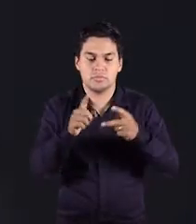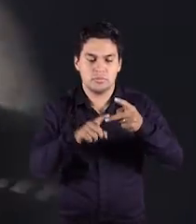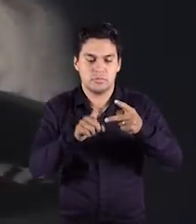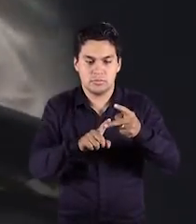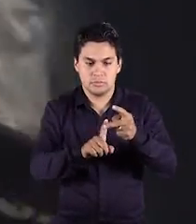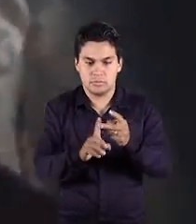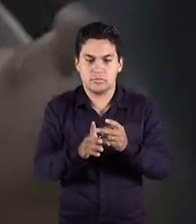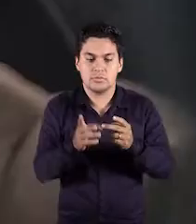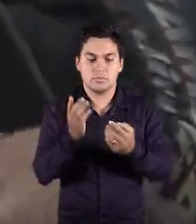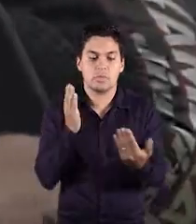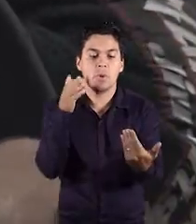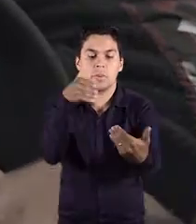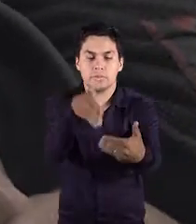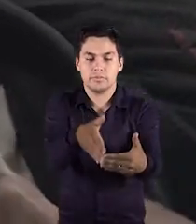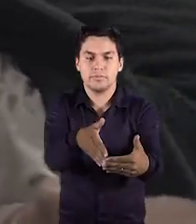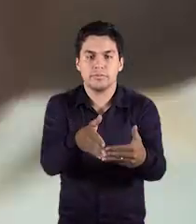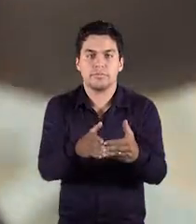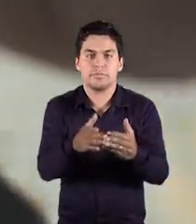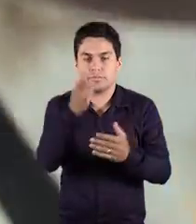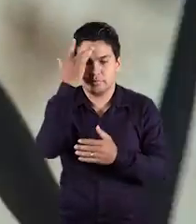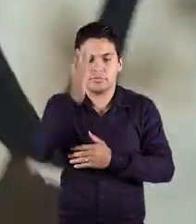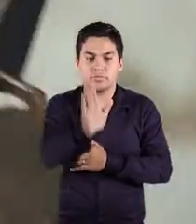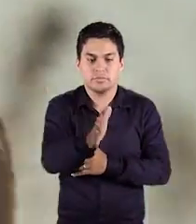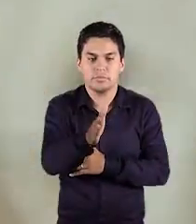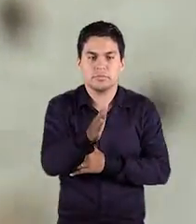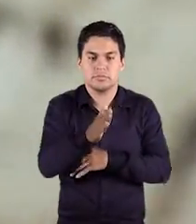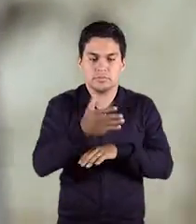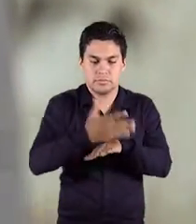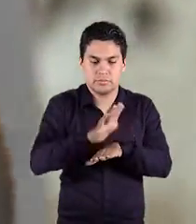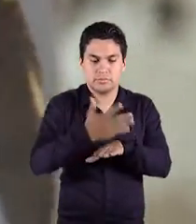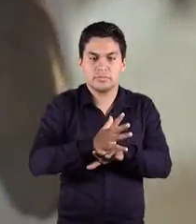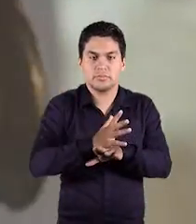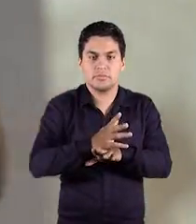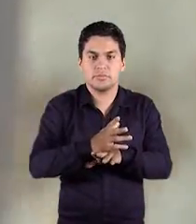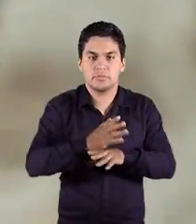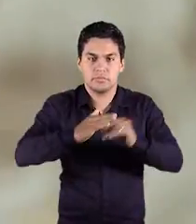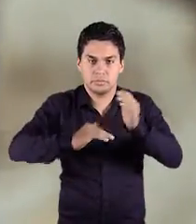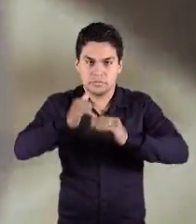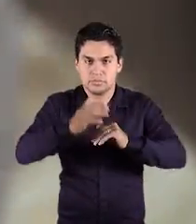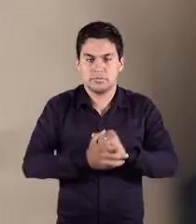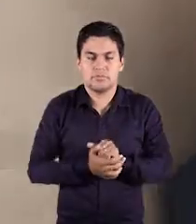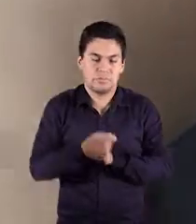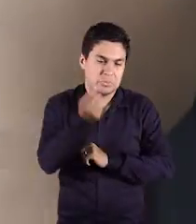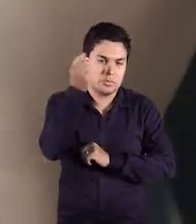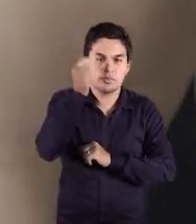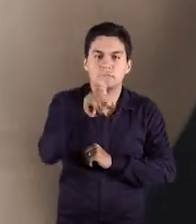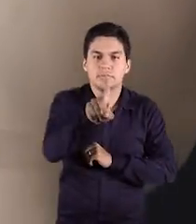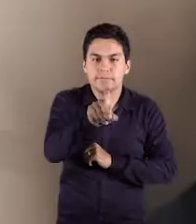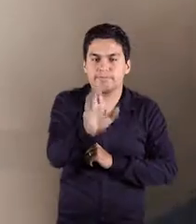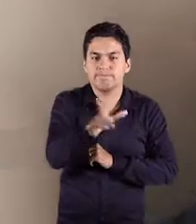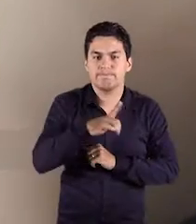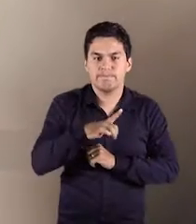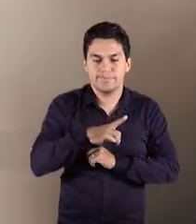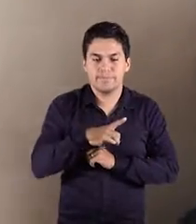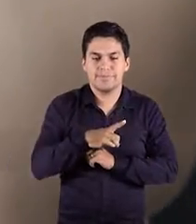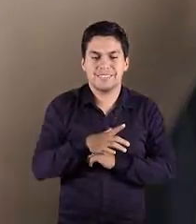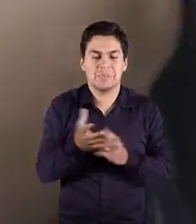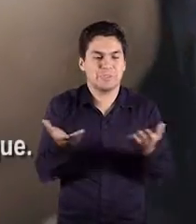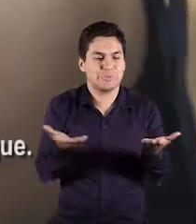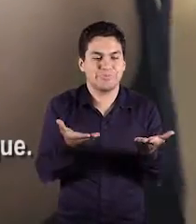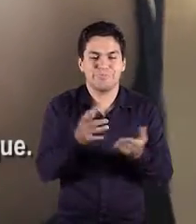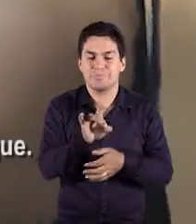atletas de alto rendimento. Dourados já teve bons momentos no esporte. Esses tempos ficaram na